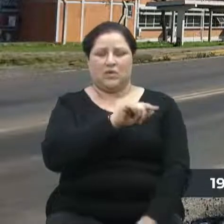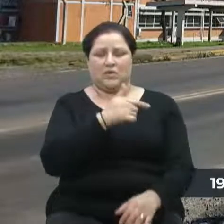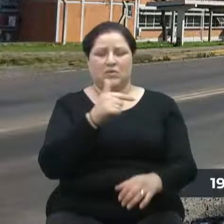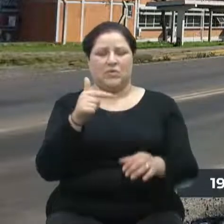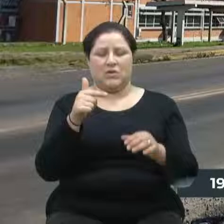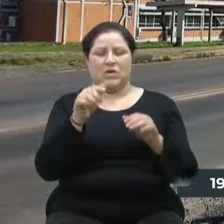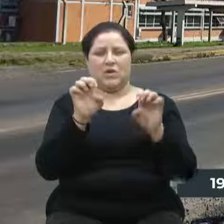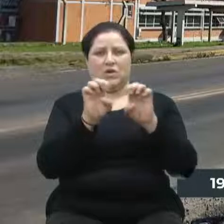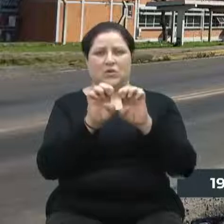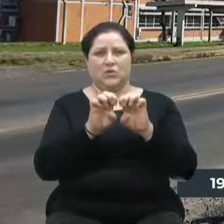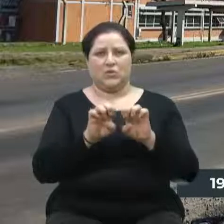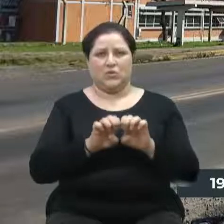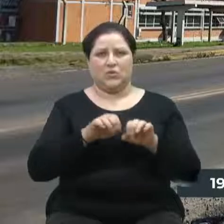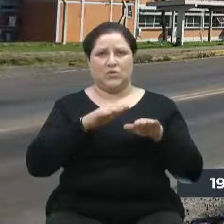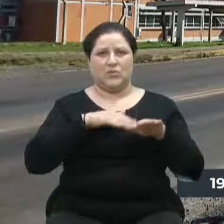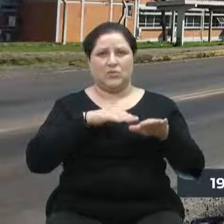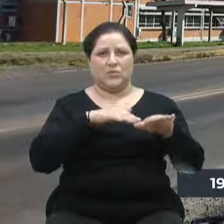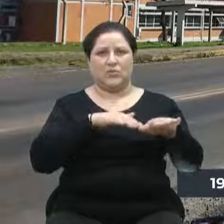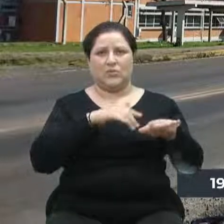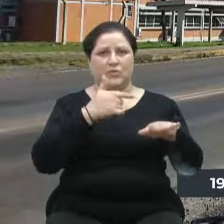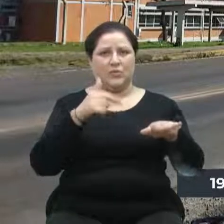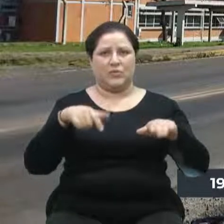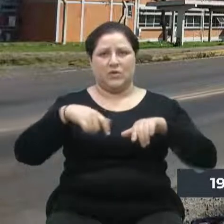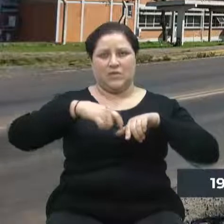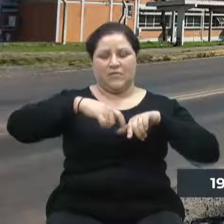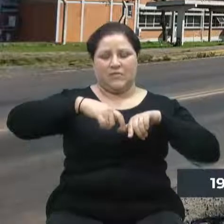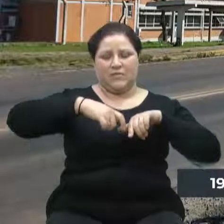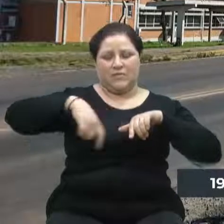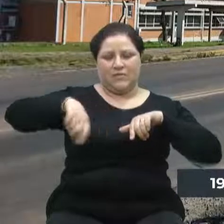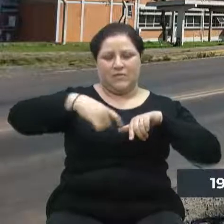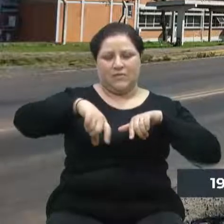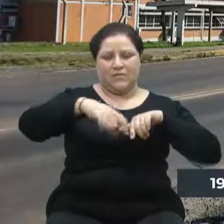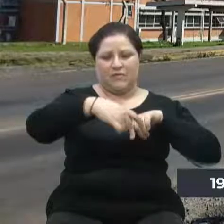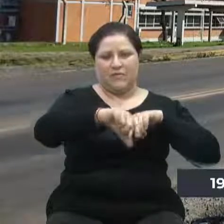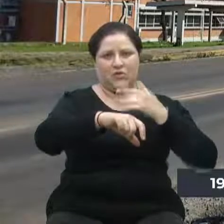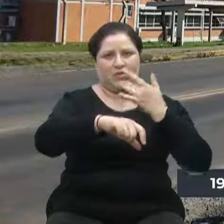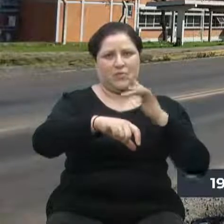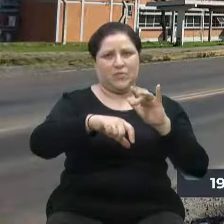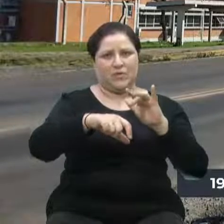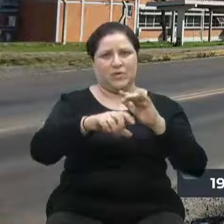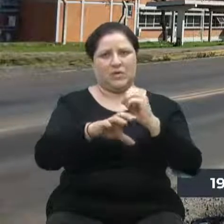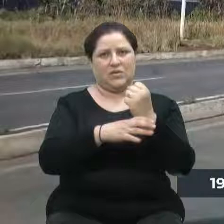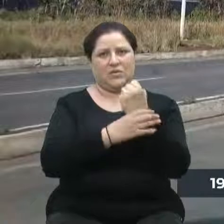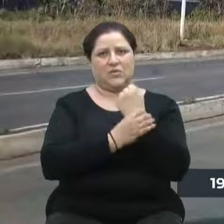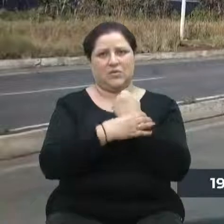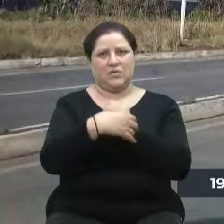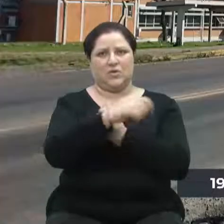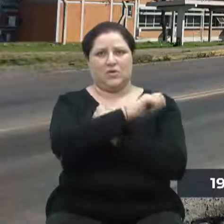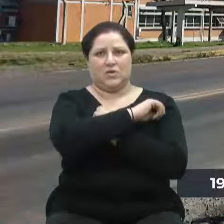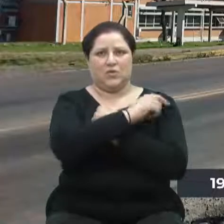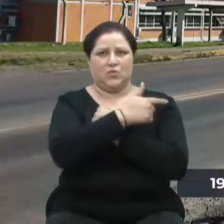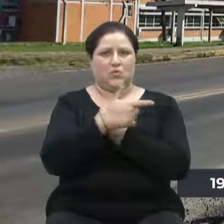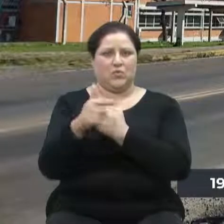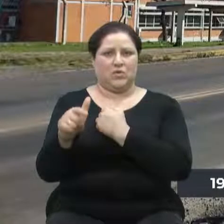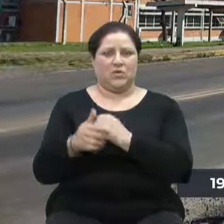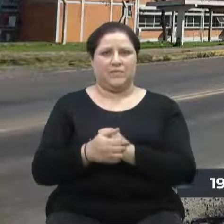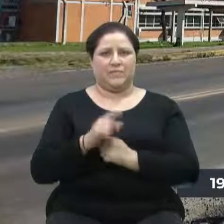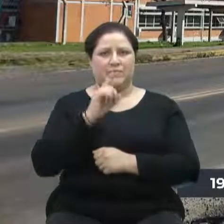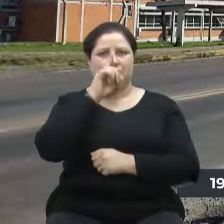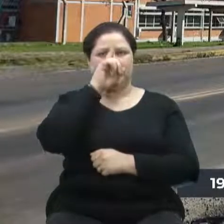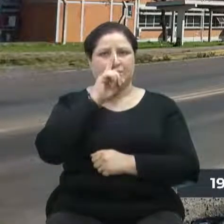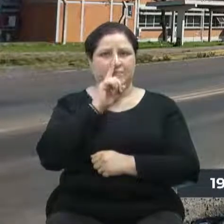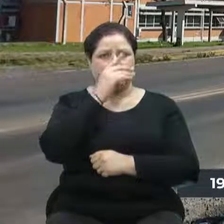viária, uma sinalização que dê segurança aos alunos, né? É muito